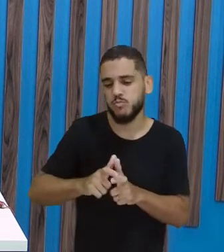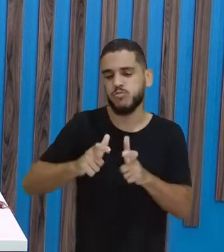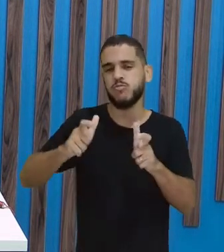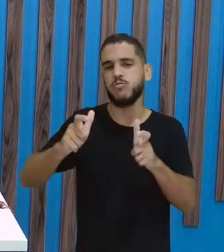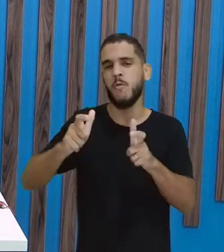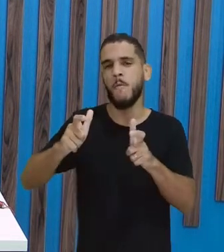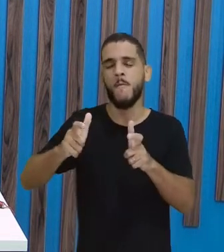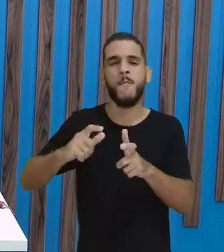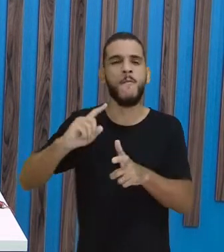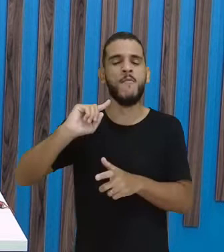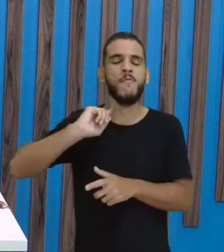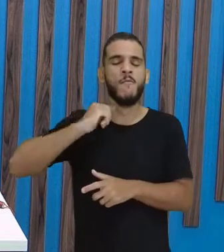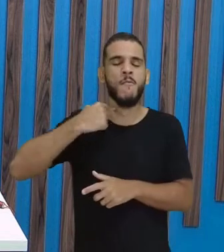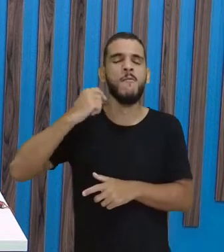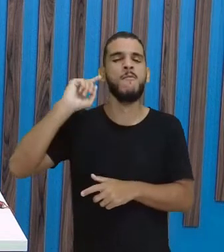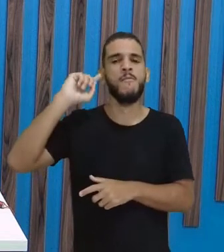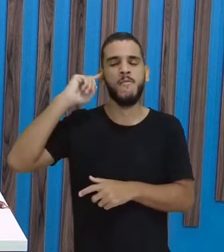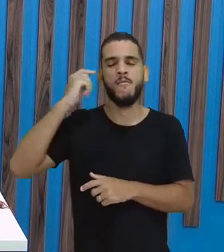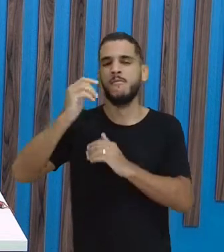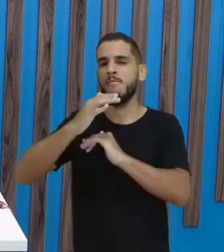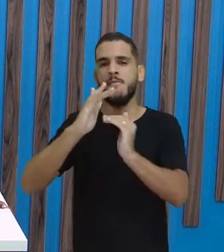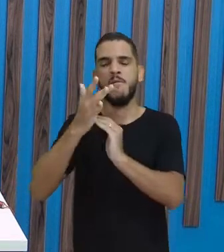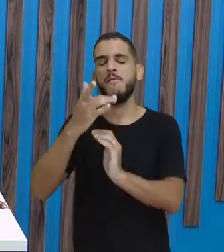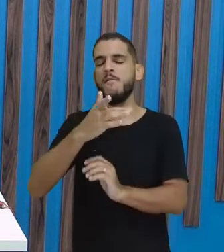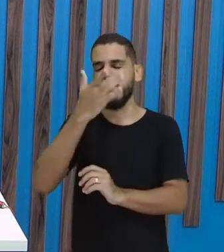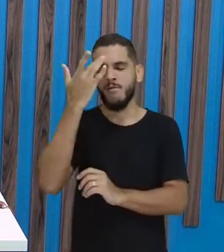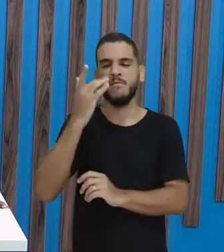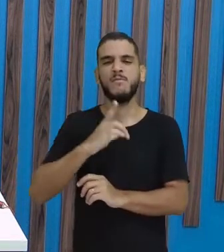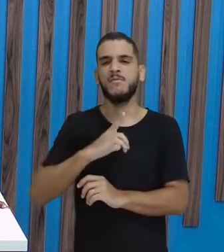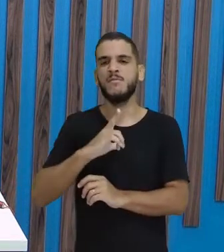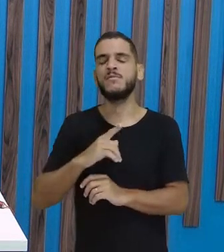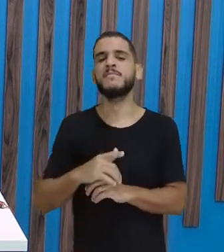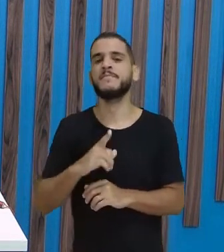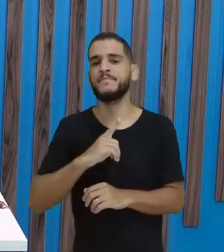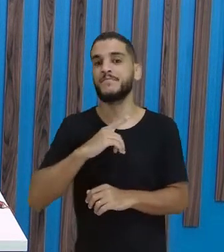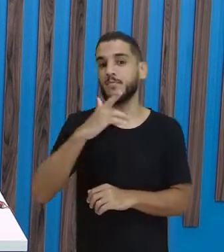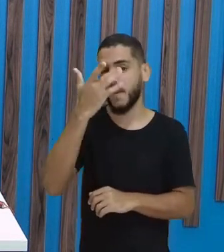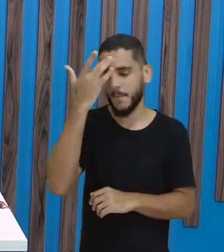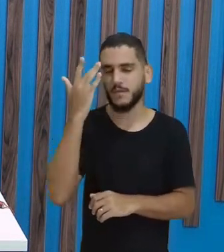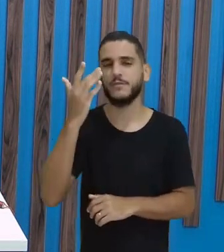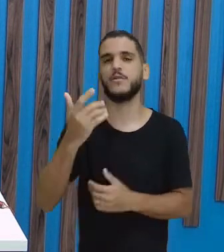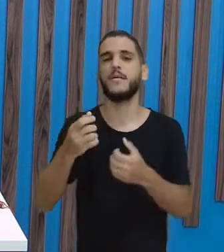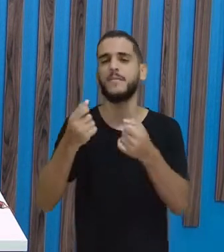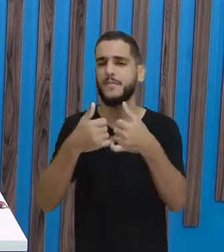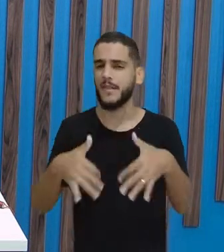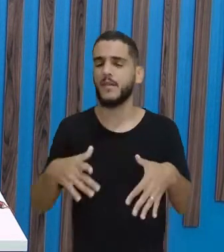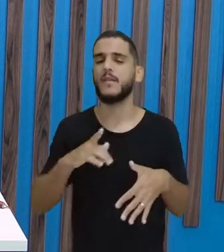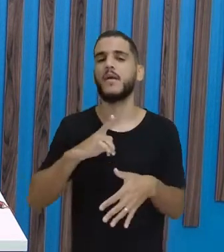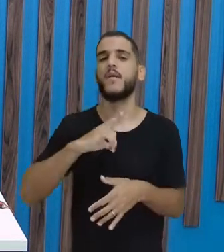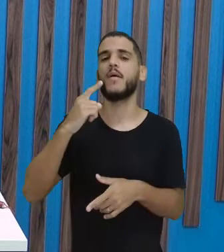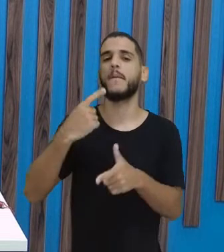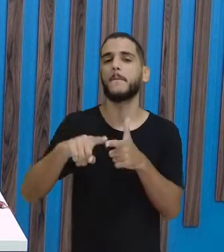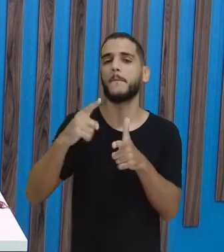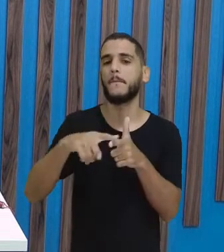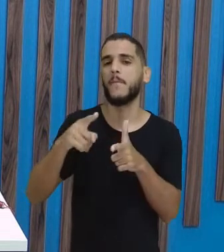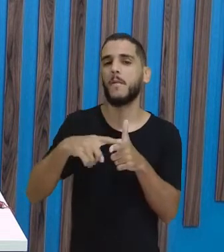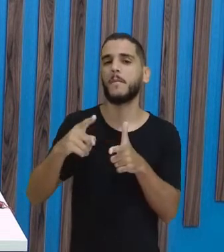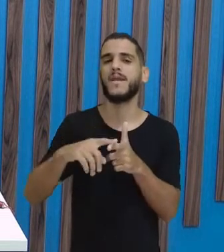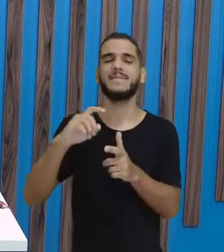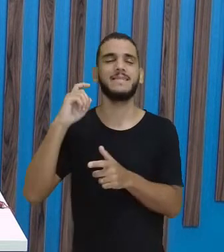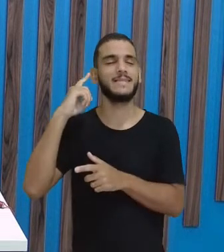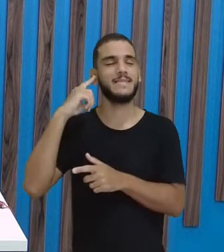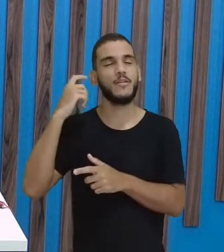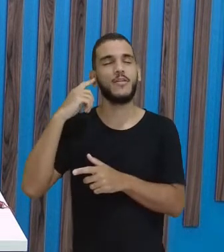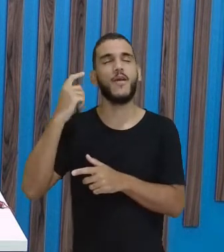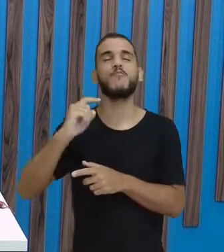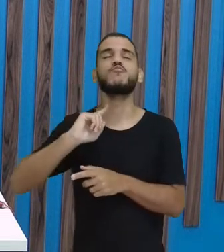coisa normal. Isso toda pessoa tem. Agora, tem pessoas que naturalmente têm esse problema também de produzir cera